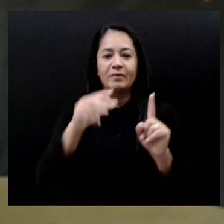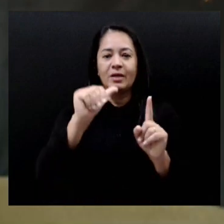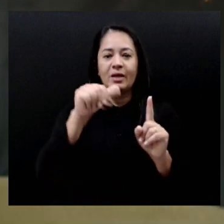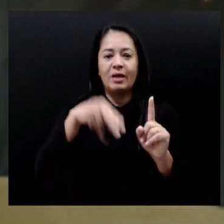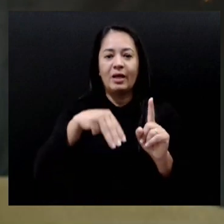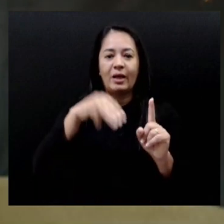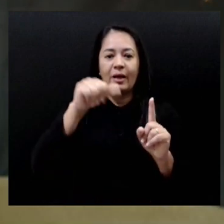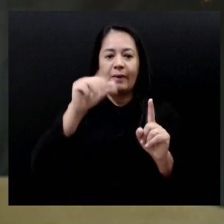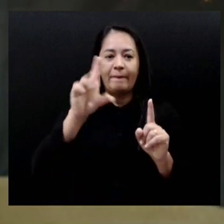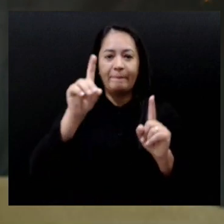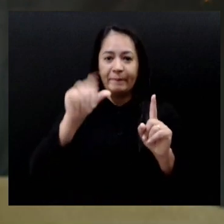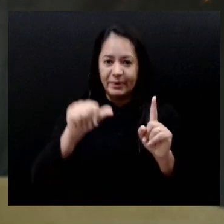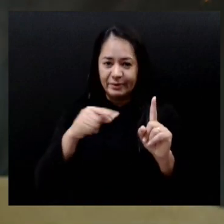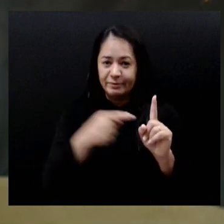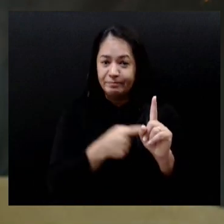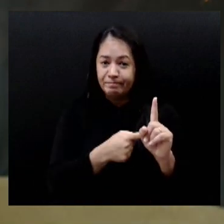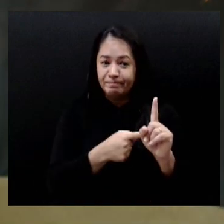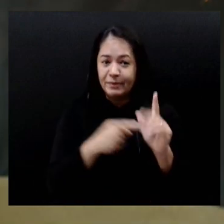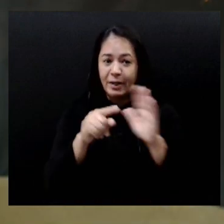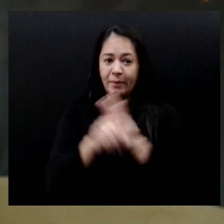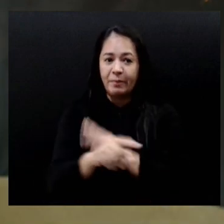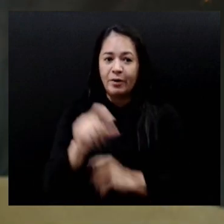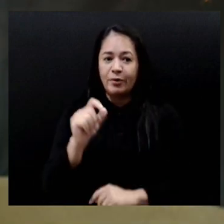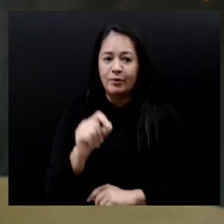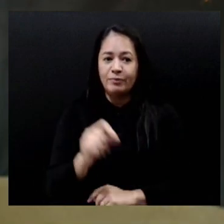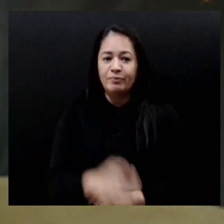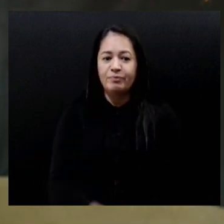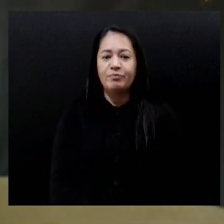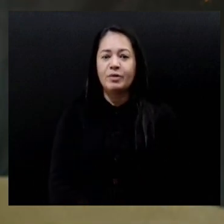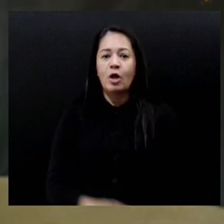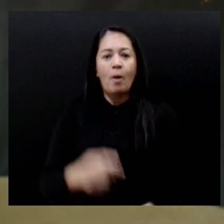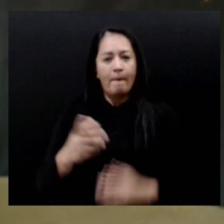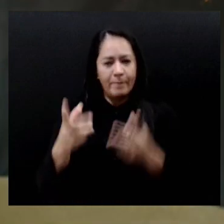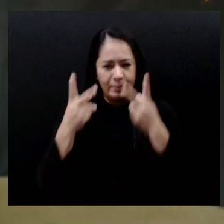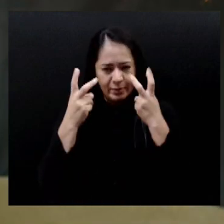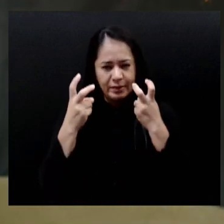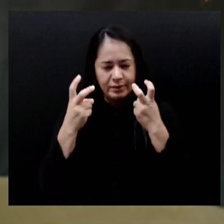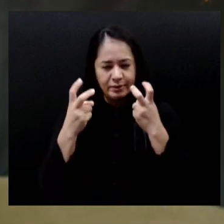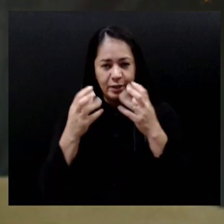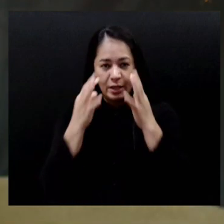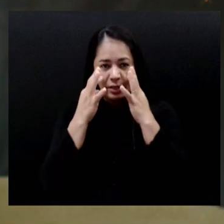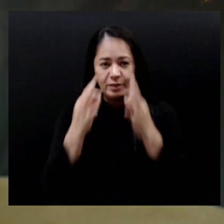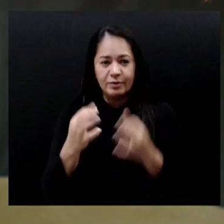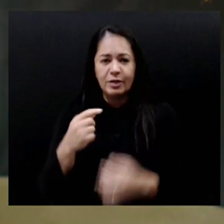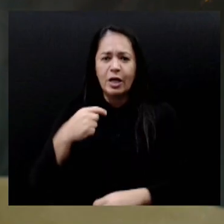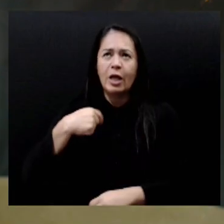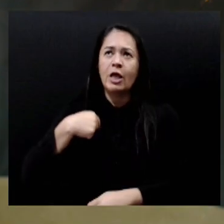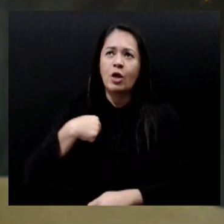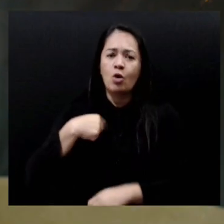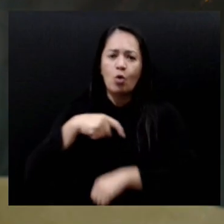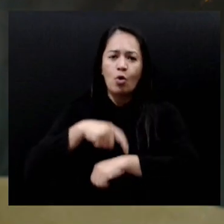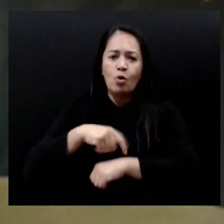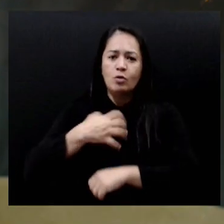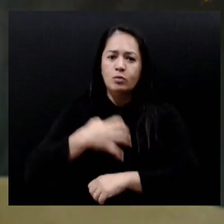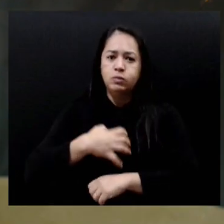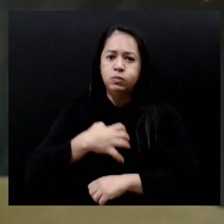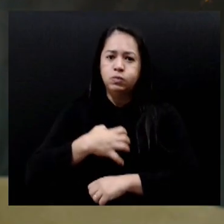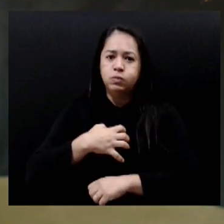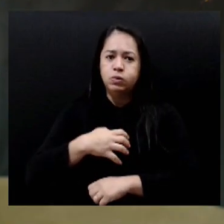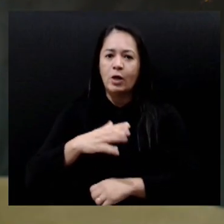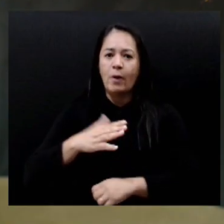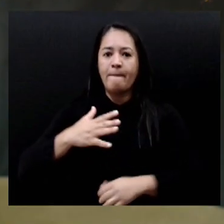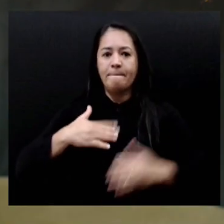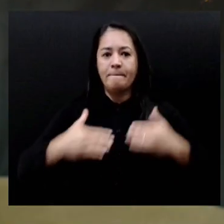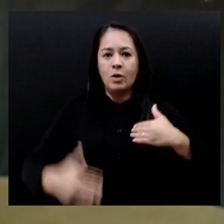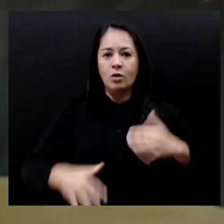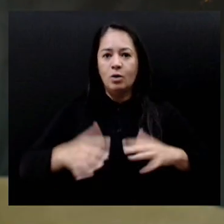Chapadão. Olha só o depoimento da Amanda, hein? Quando eu fico com raiva, meu corpo treme e a cabeça parece travar.